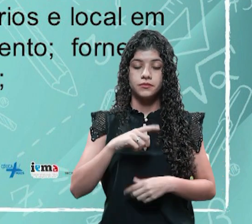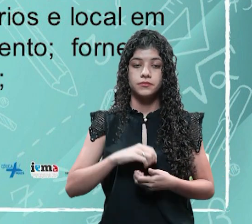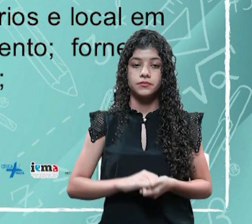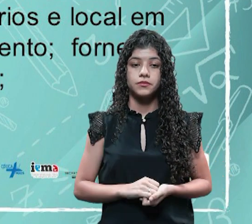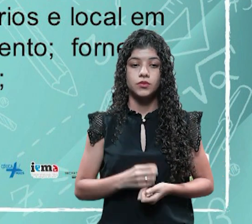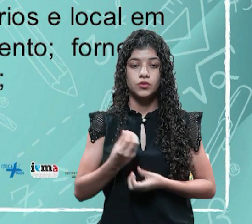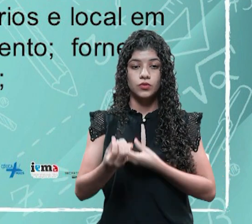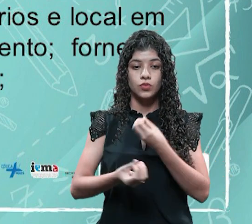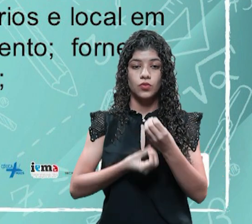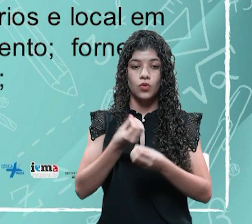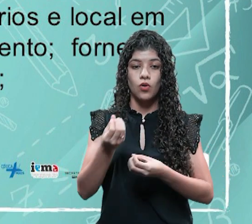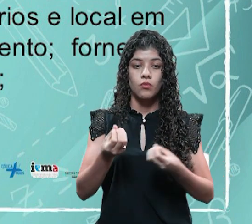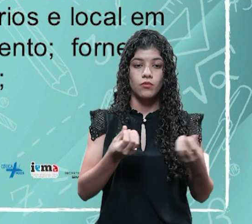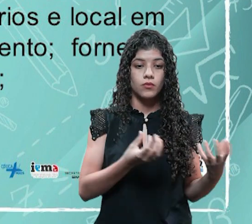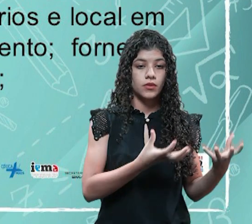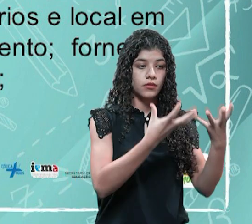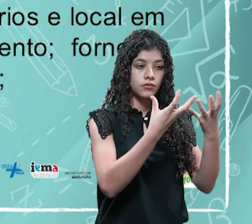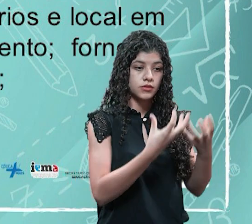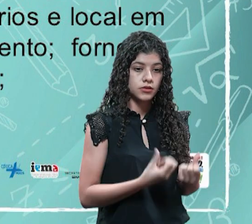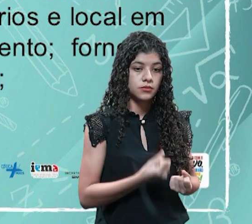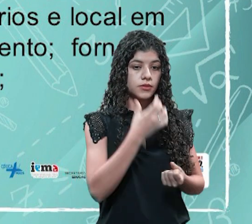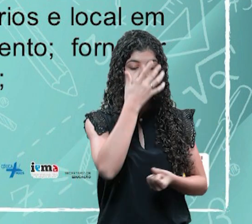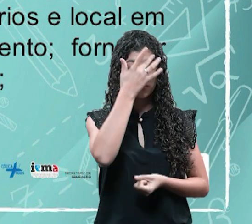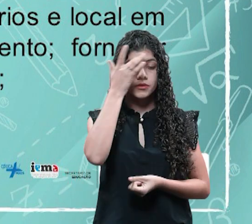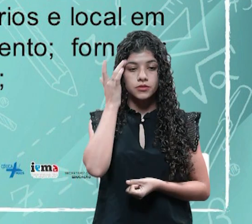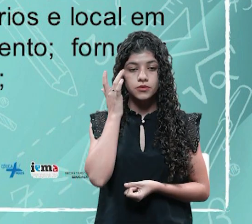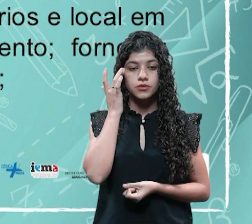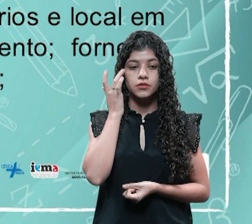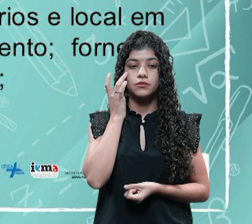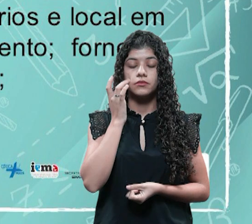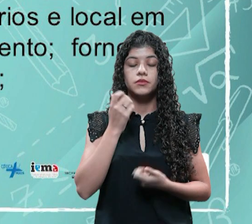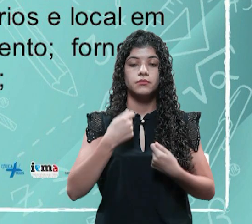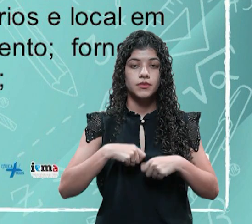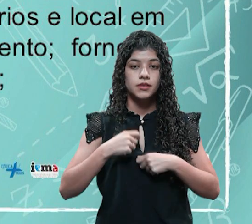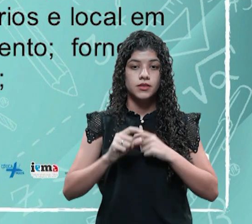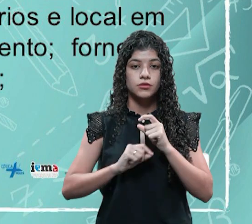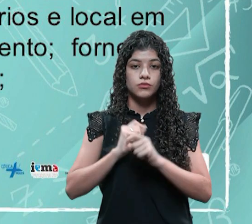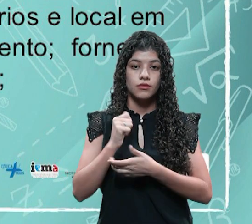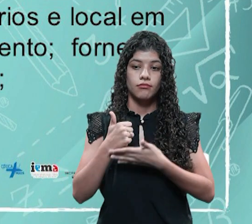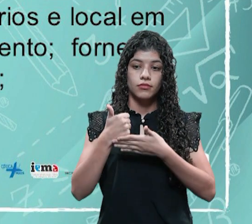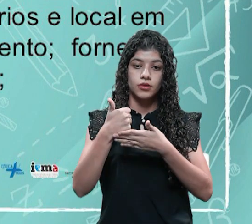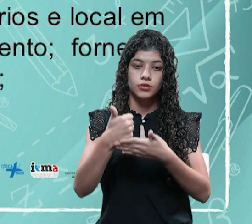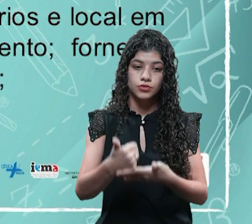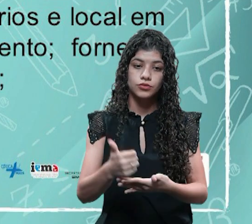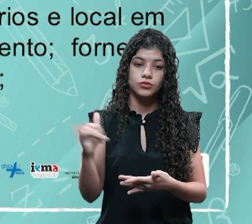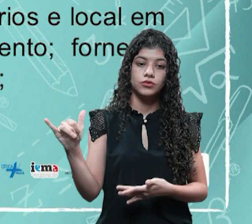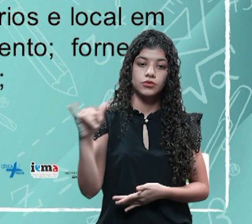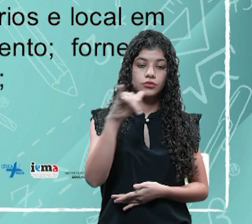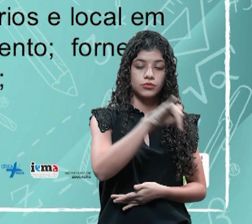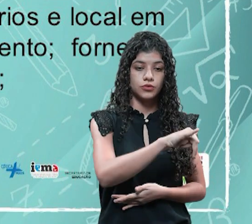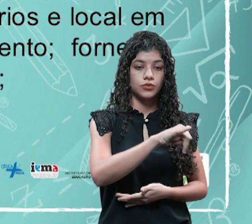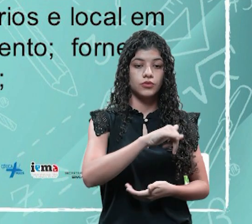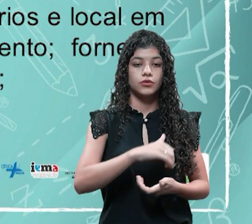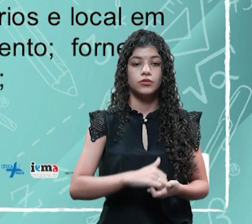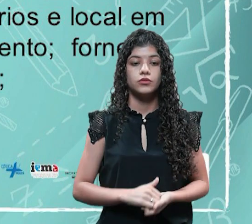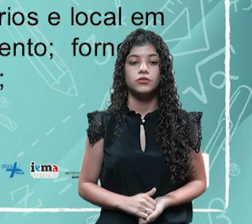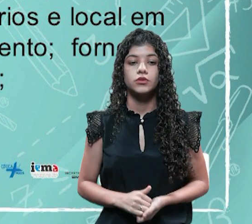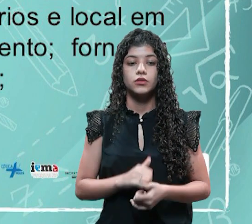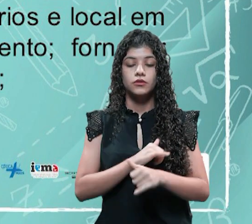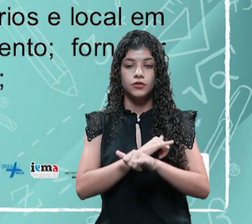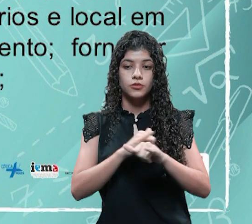infraestrutura, né? Como é que a gente vai receber esses convidados e participantes? Então, a gente tem que auxiliar no desembarque da